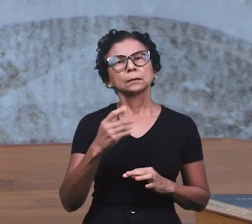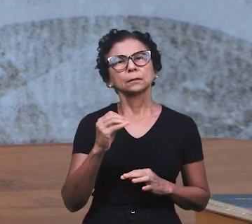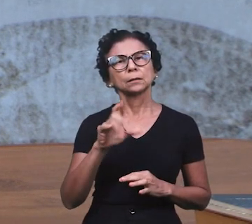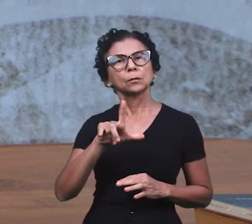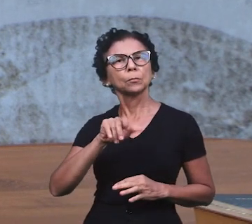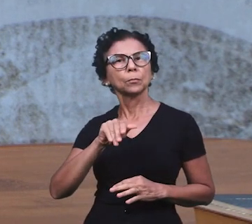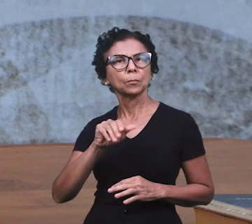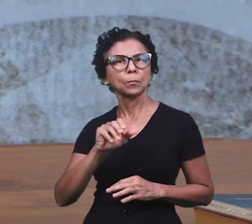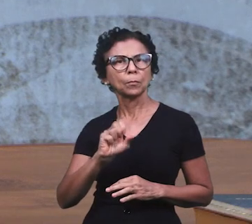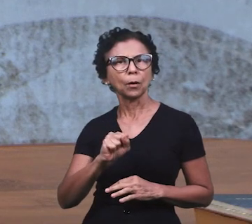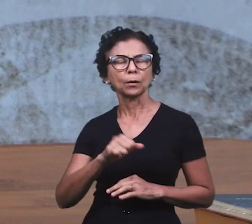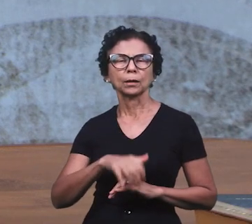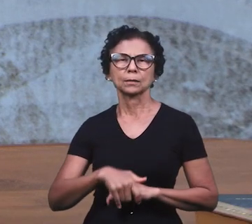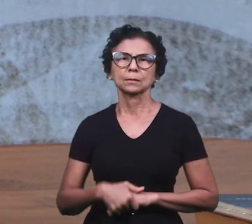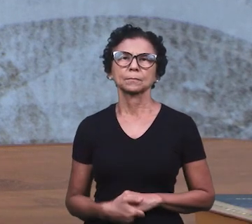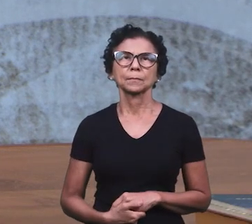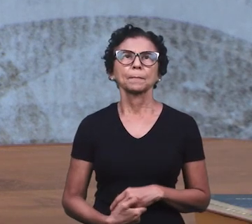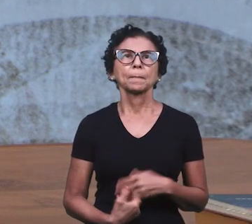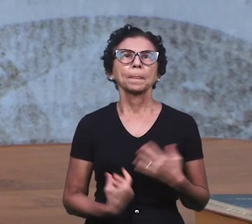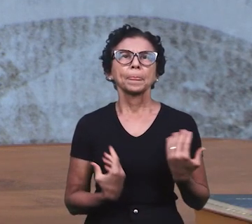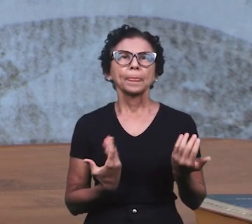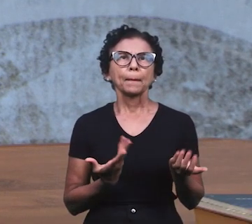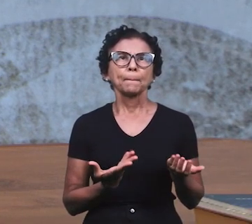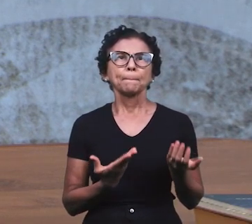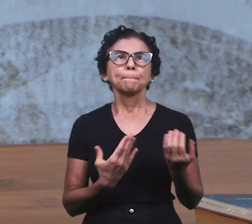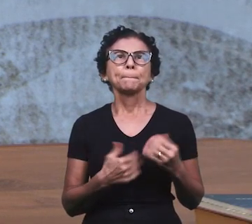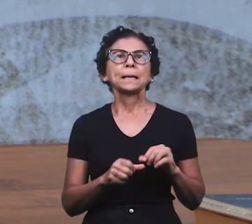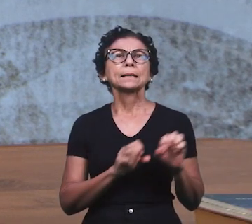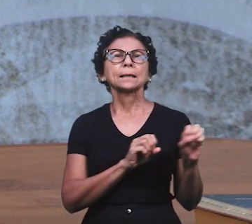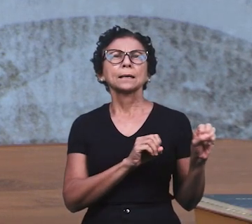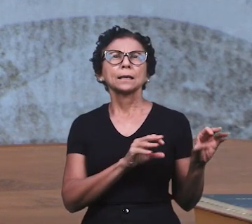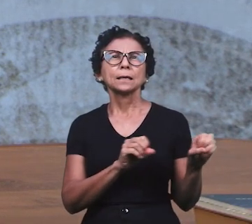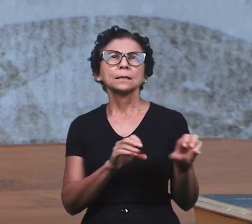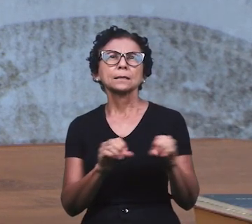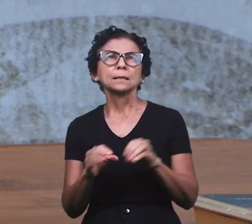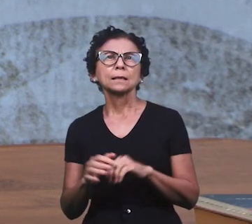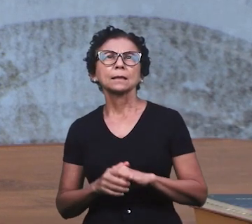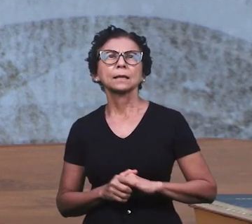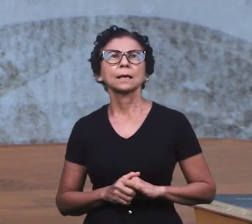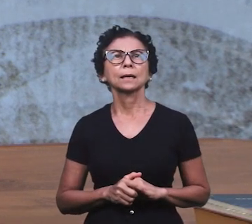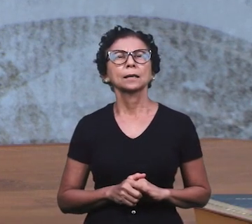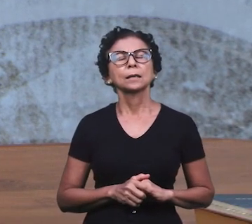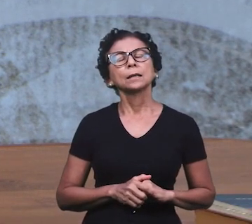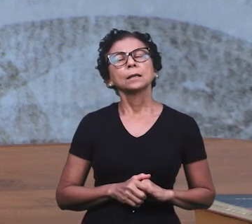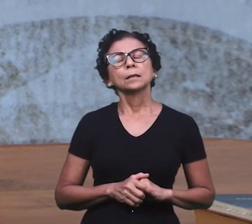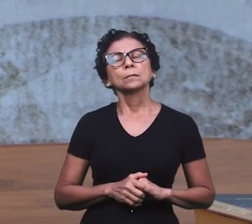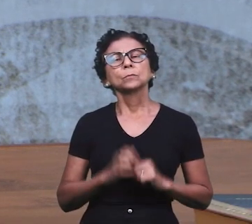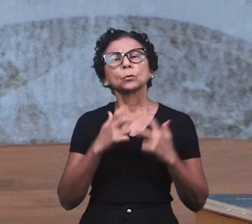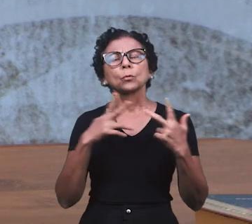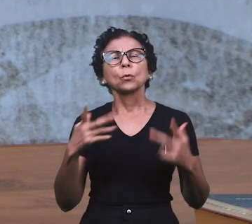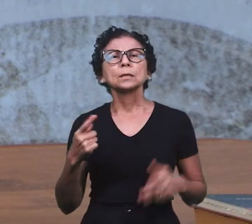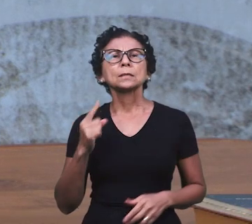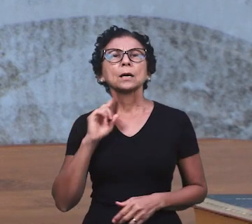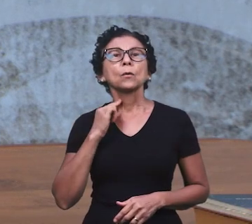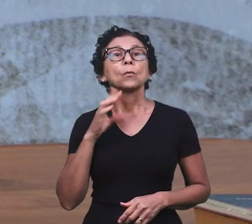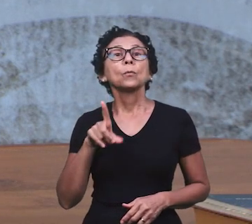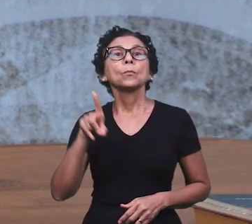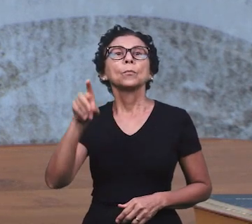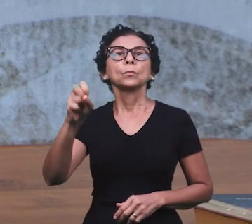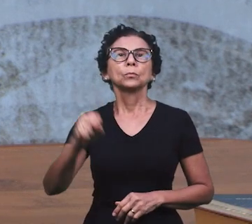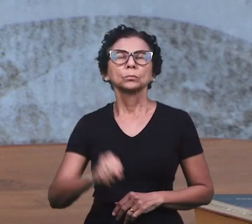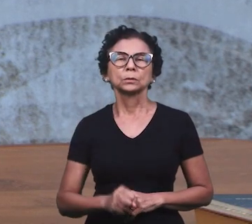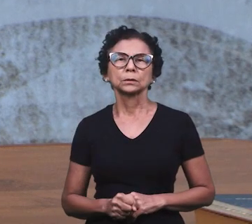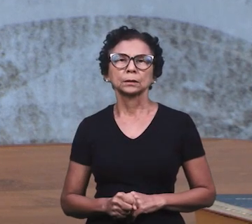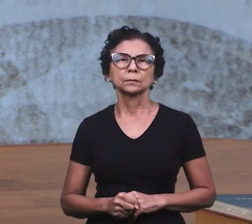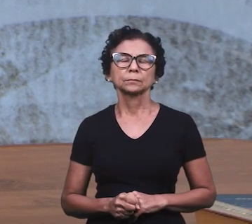para ensinar em que dia alguma coisa será imunda e em que dia será